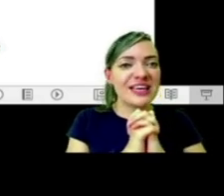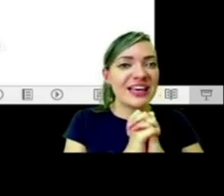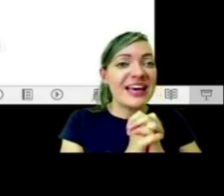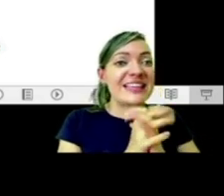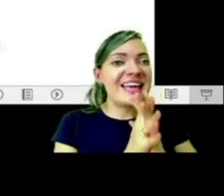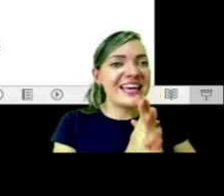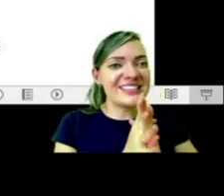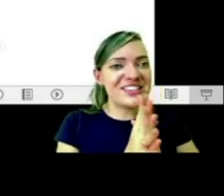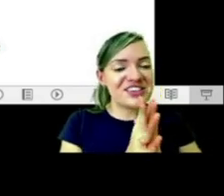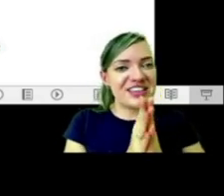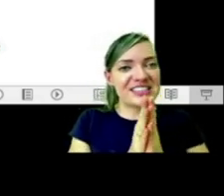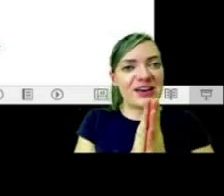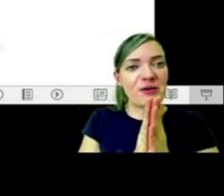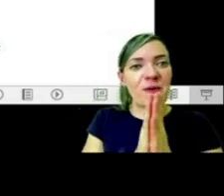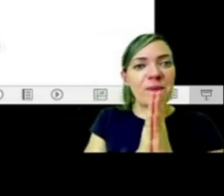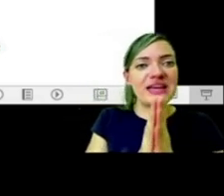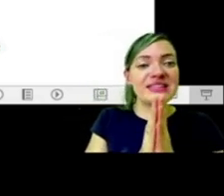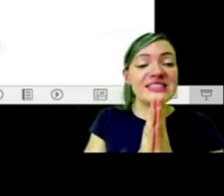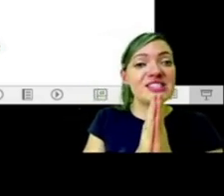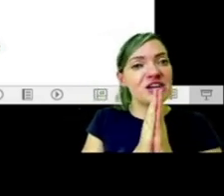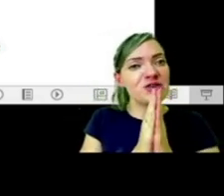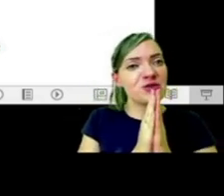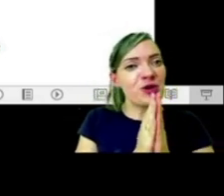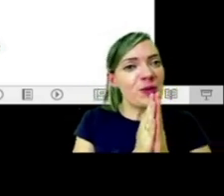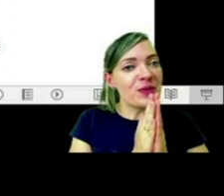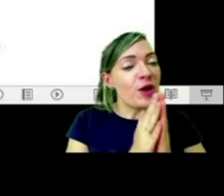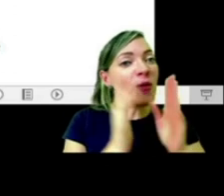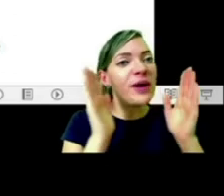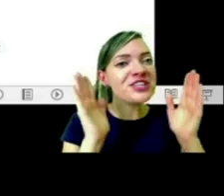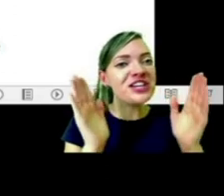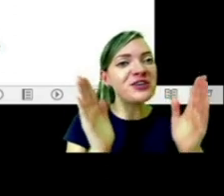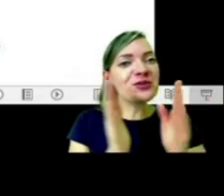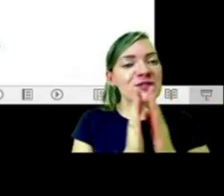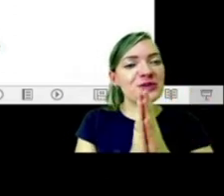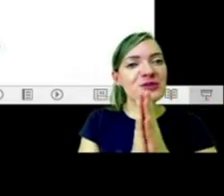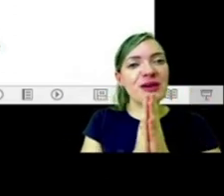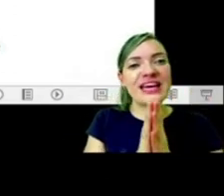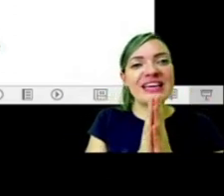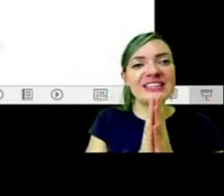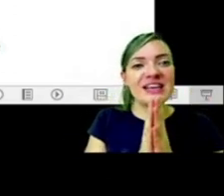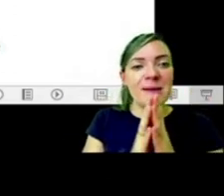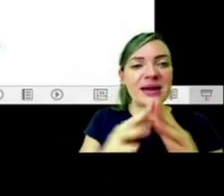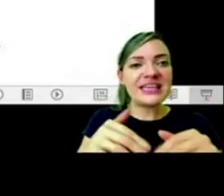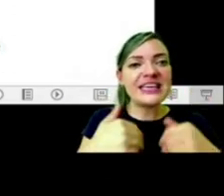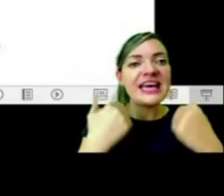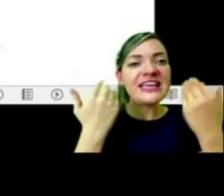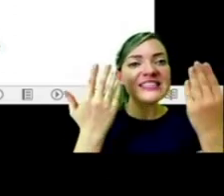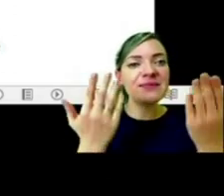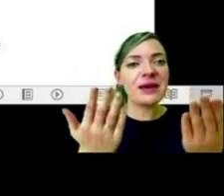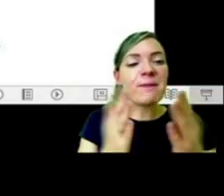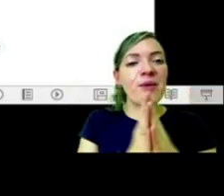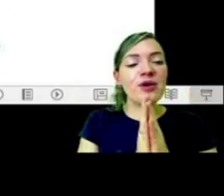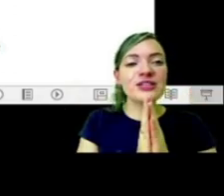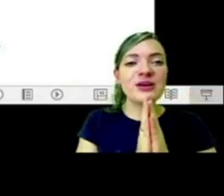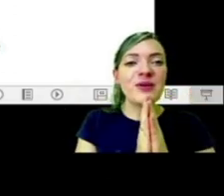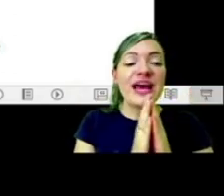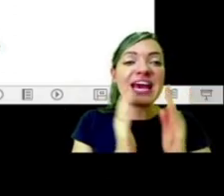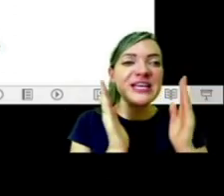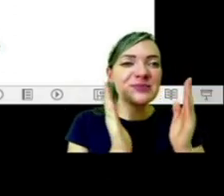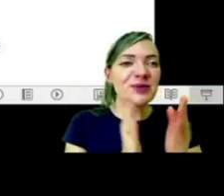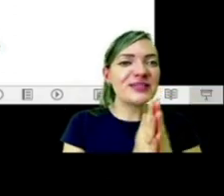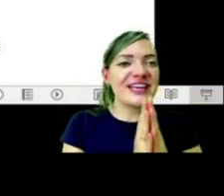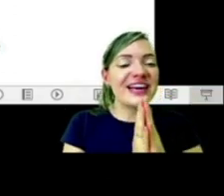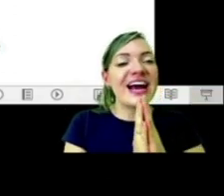que você tenha assistido essa aula completa e se te ajudou, compartilha com seus colegas para que eles também